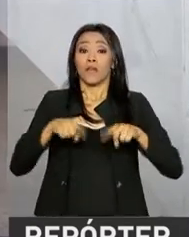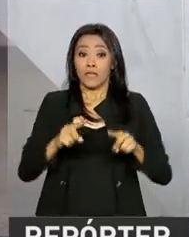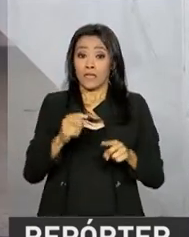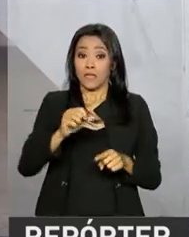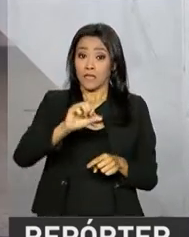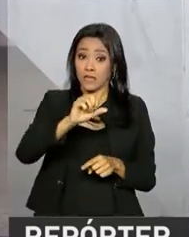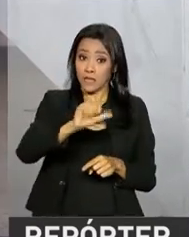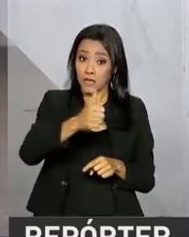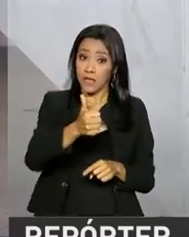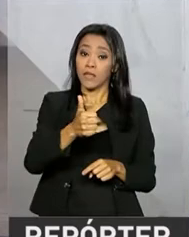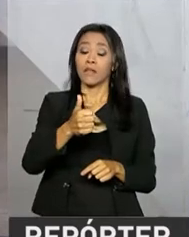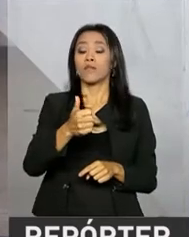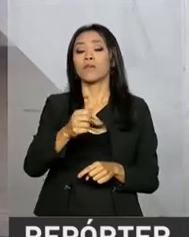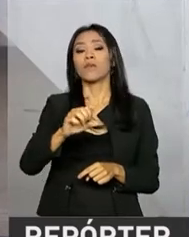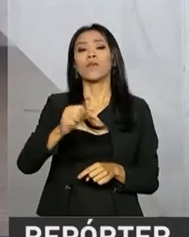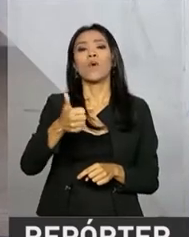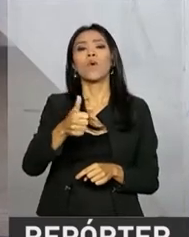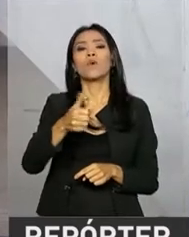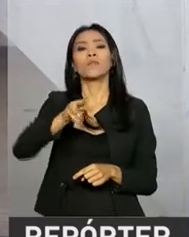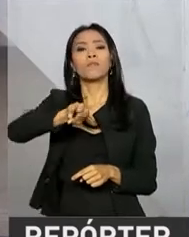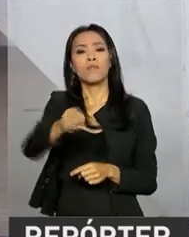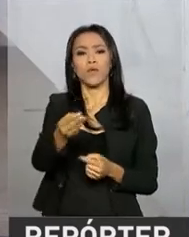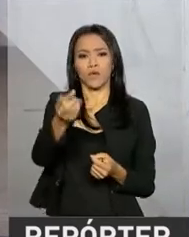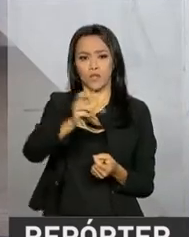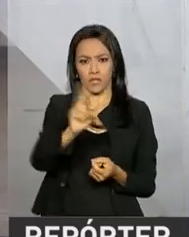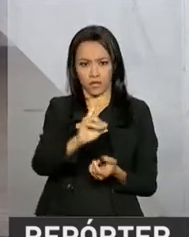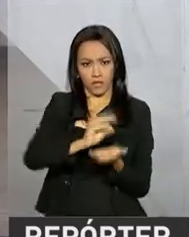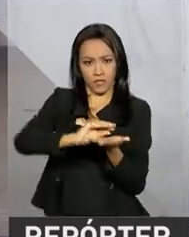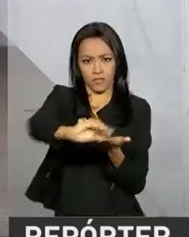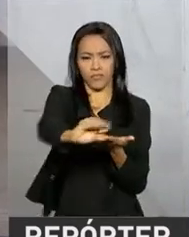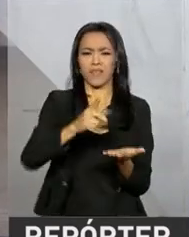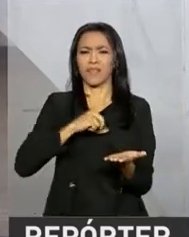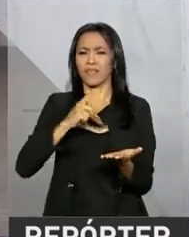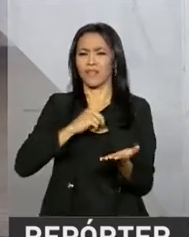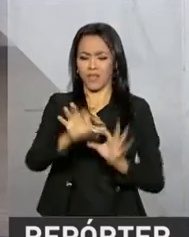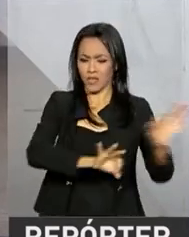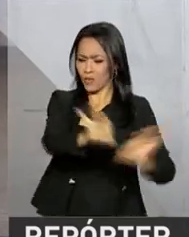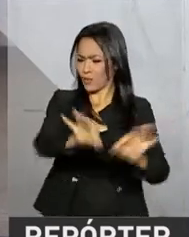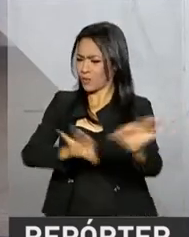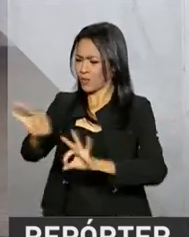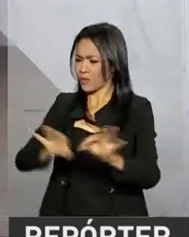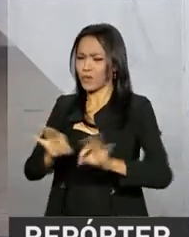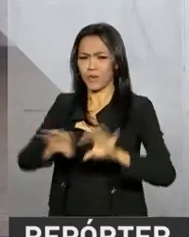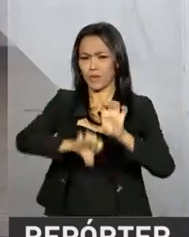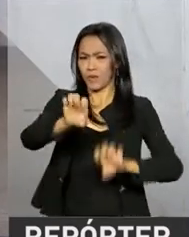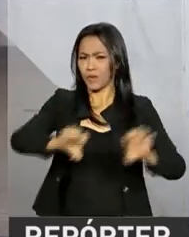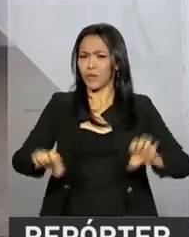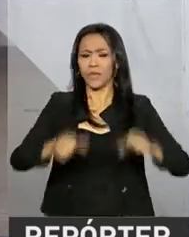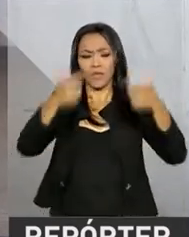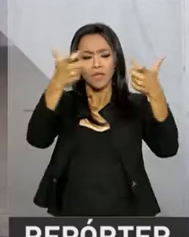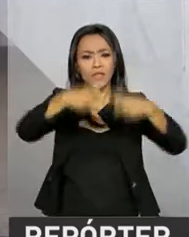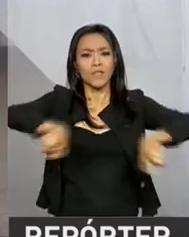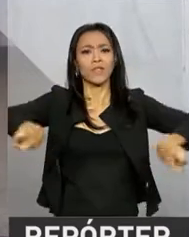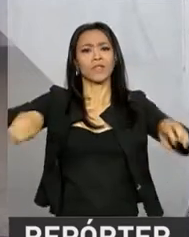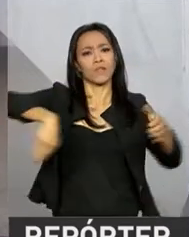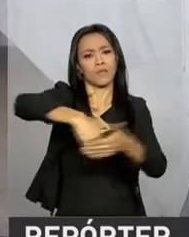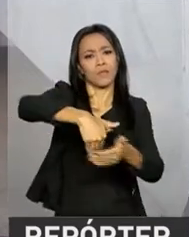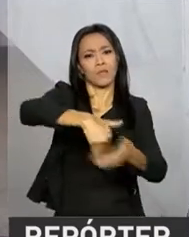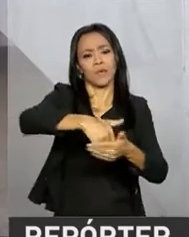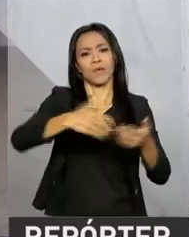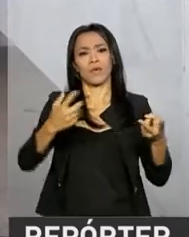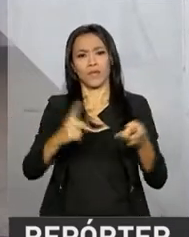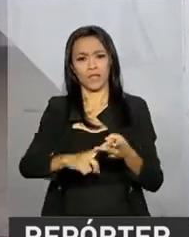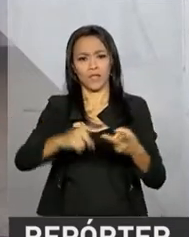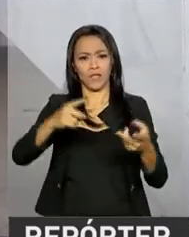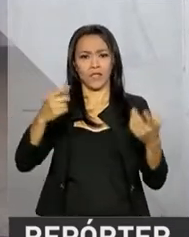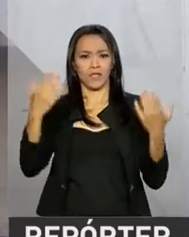desse empreendimento, que conta com infraestrutura completa, playground, área de lazer, quadra de esportes. As casas são entregues aí